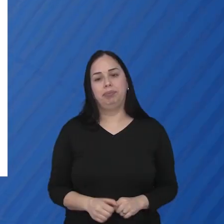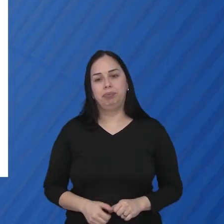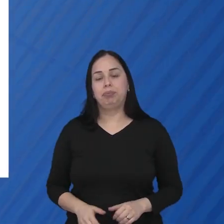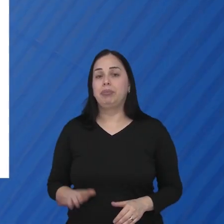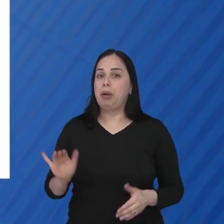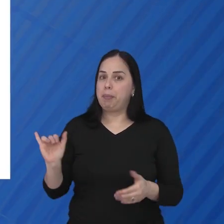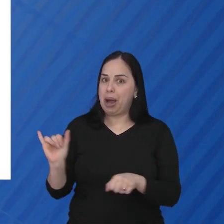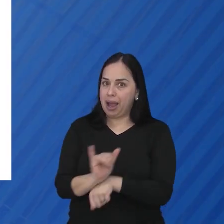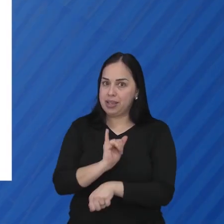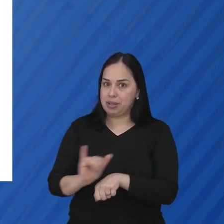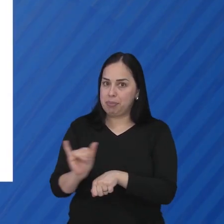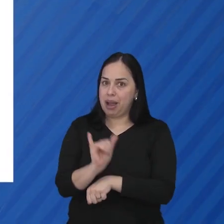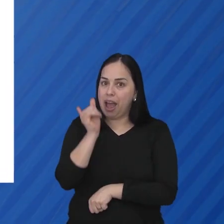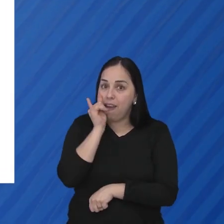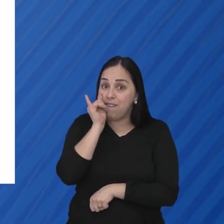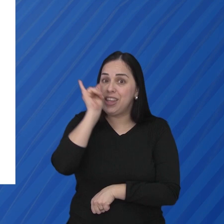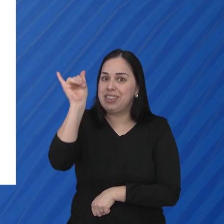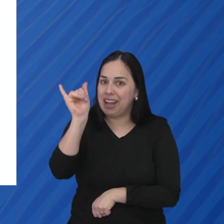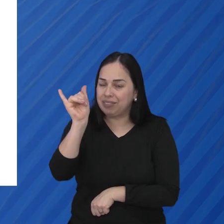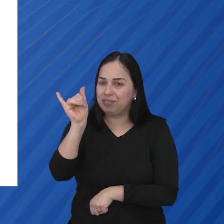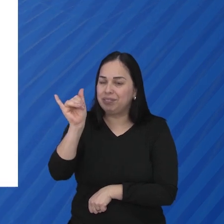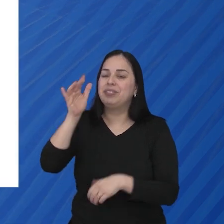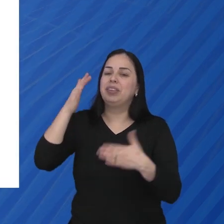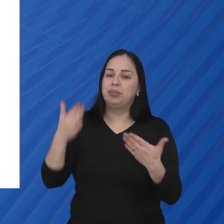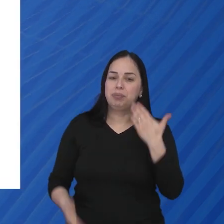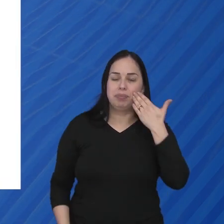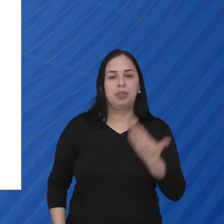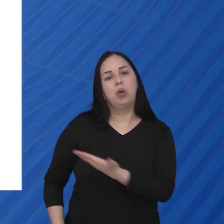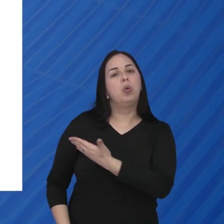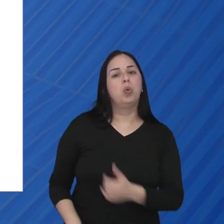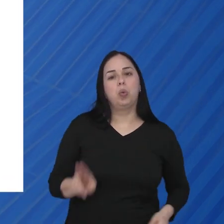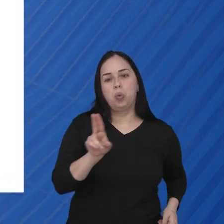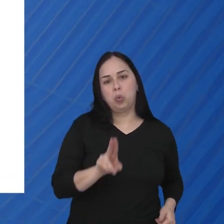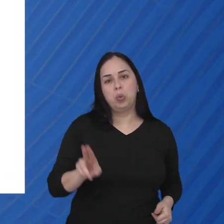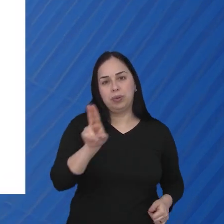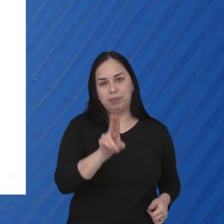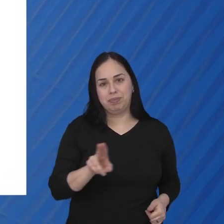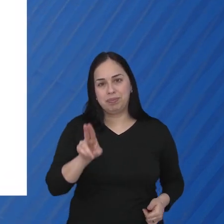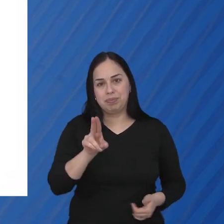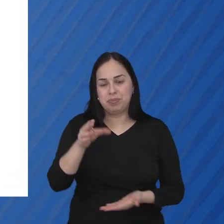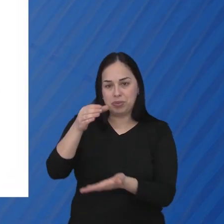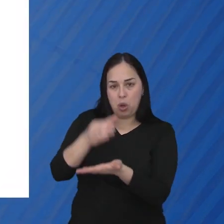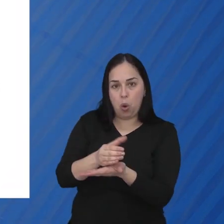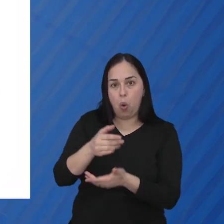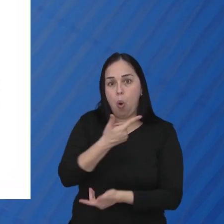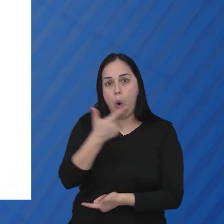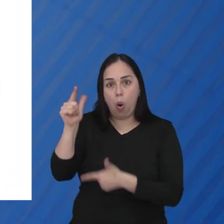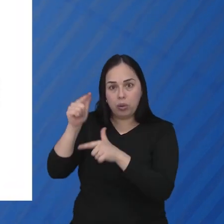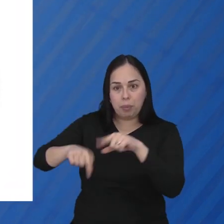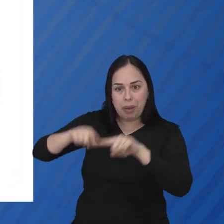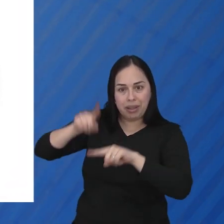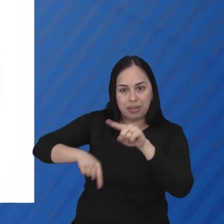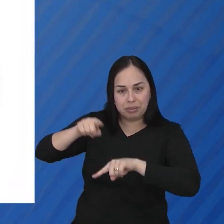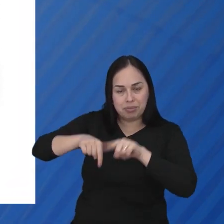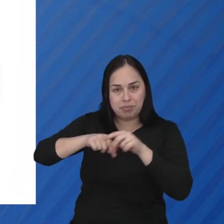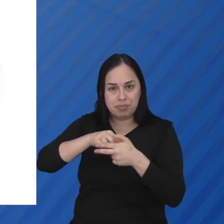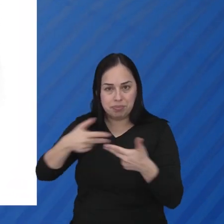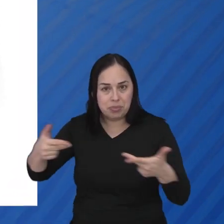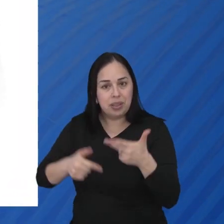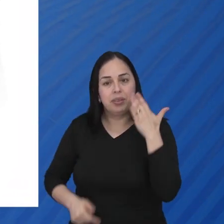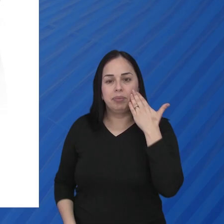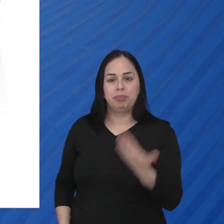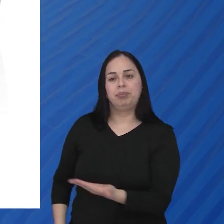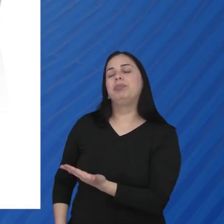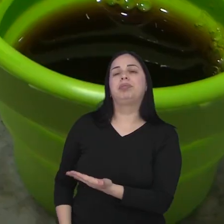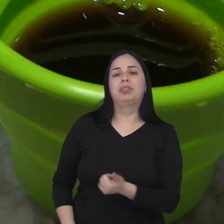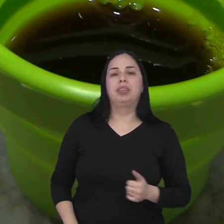mãos. Uma alternativa para evitar a ingestão da substância são os utensílios fabricados com outros materiais, chamados